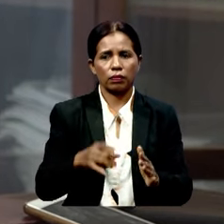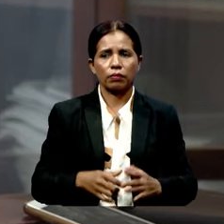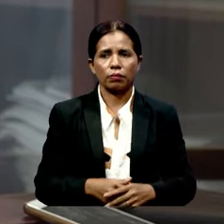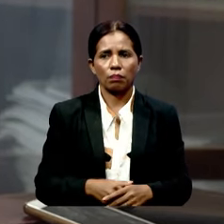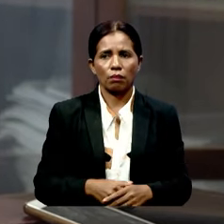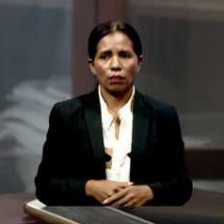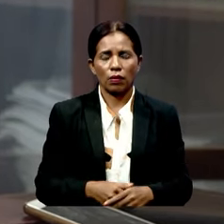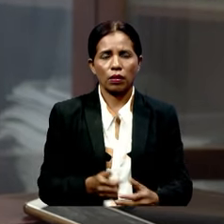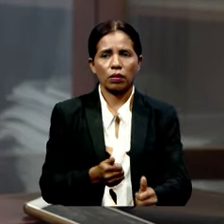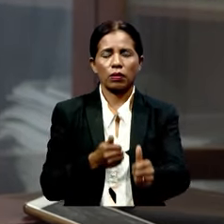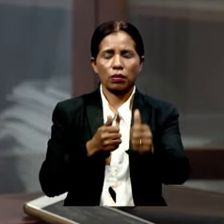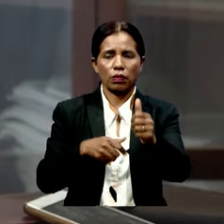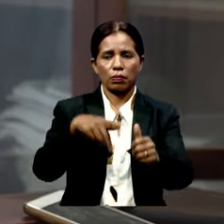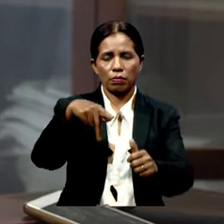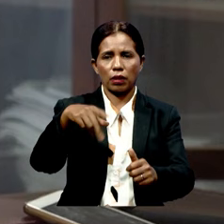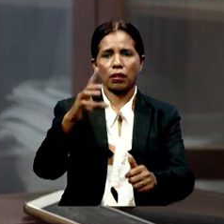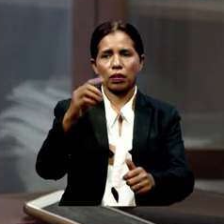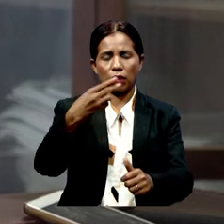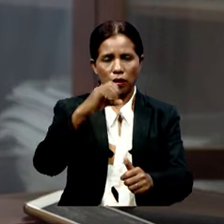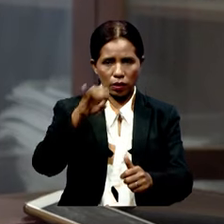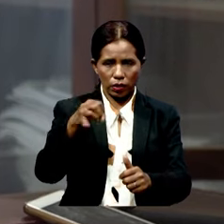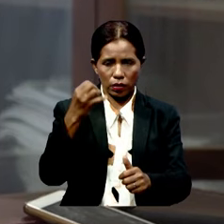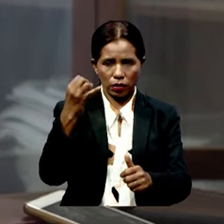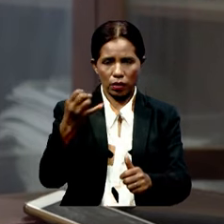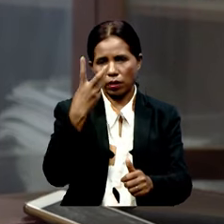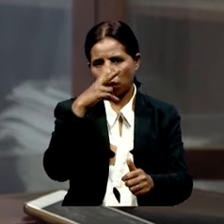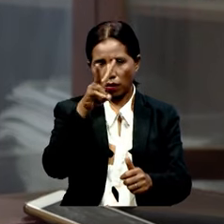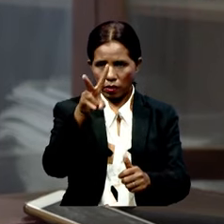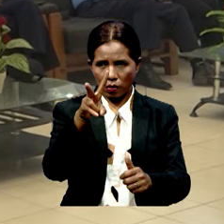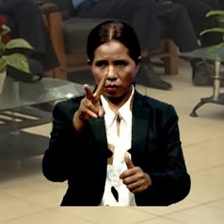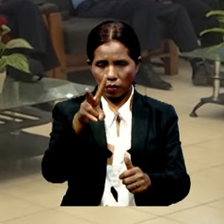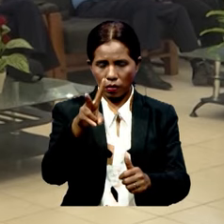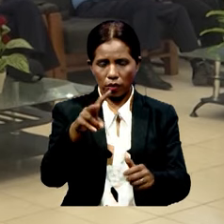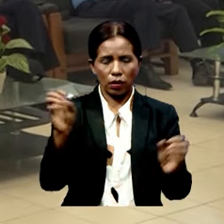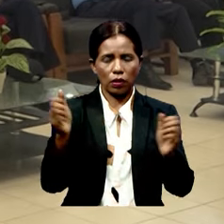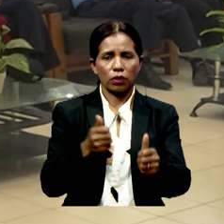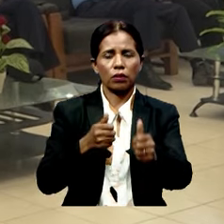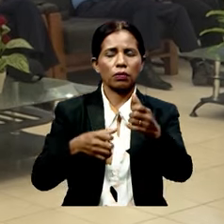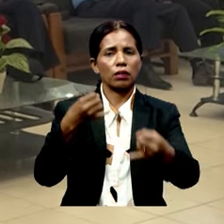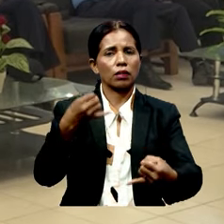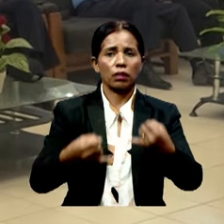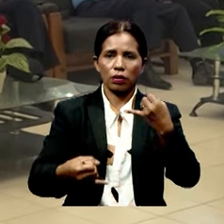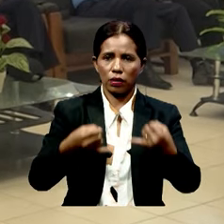128 NB que tuir provedor de direitos humanos em dia é inconstitucional, também viola